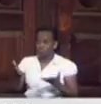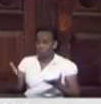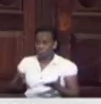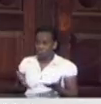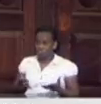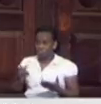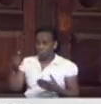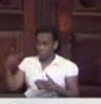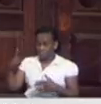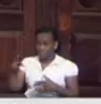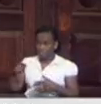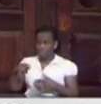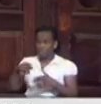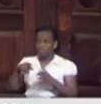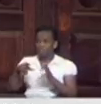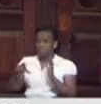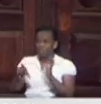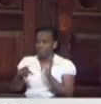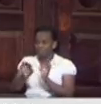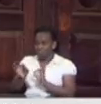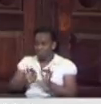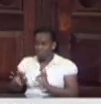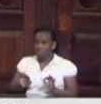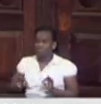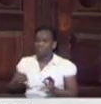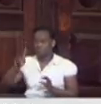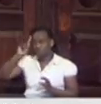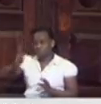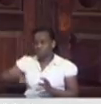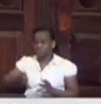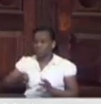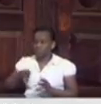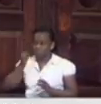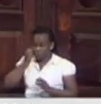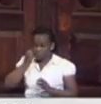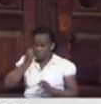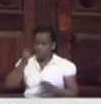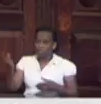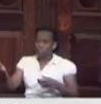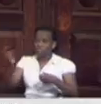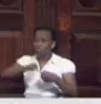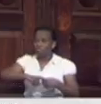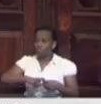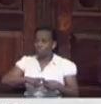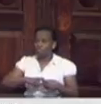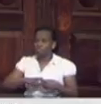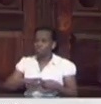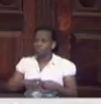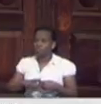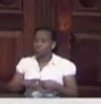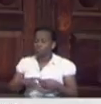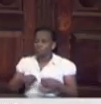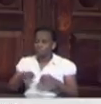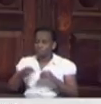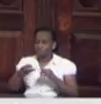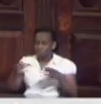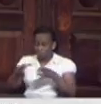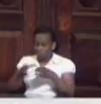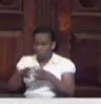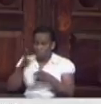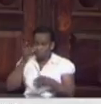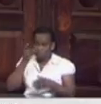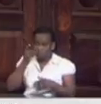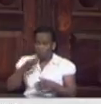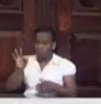sua liminar, mandando o Senado devolver à Câmara para que